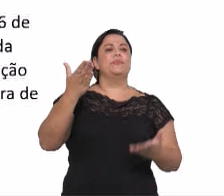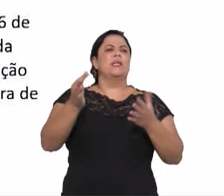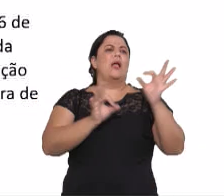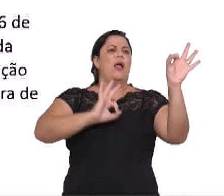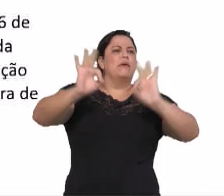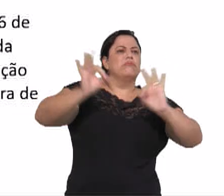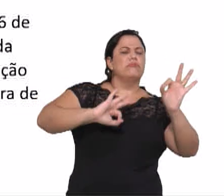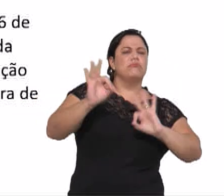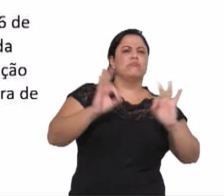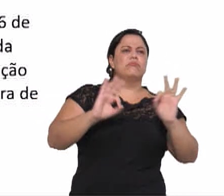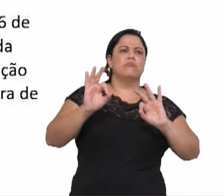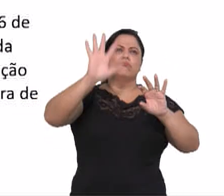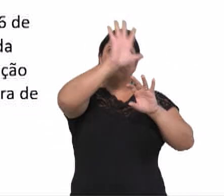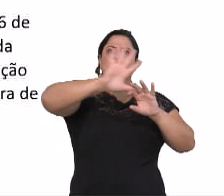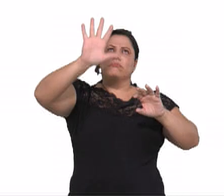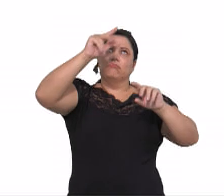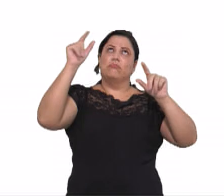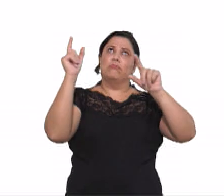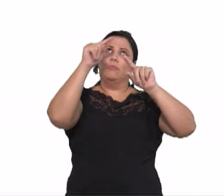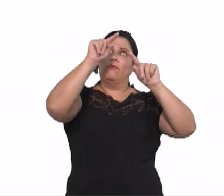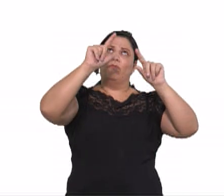É uma gravura da época.